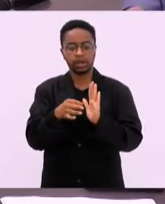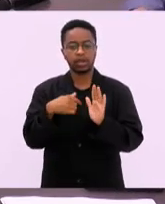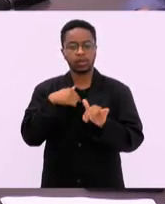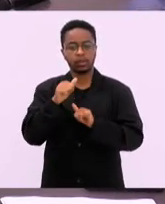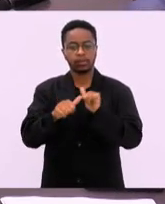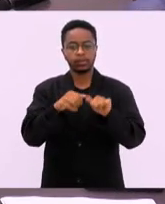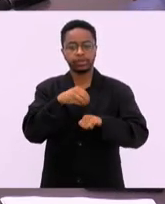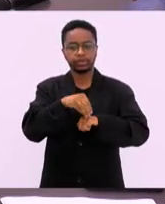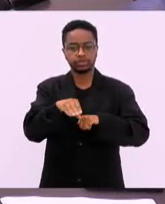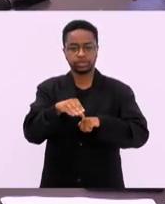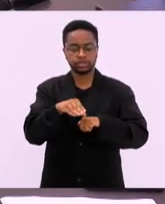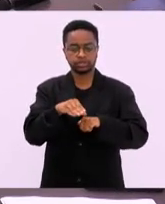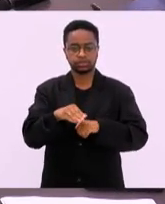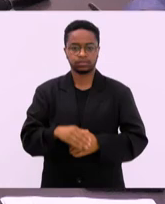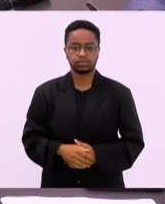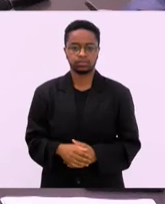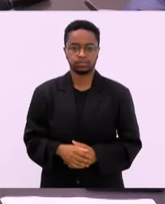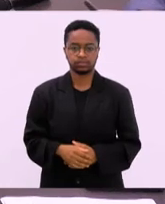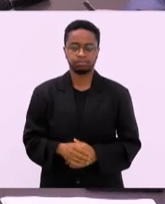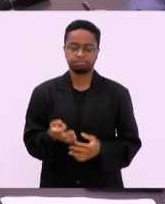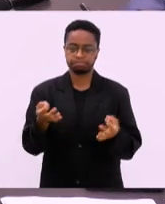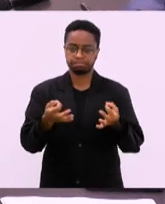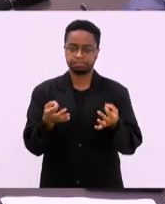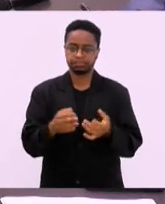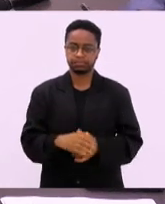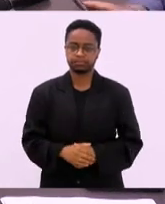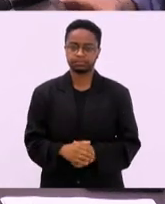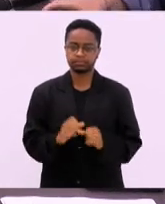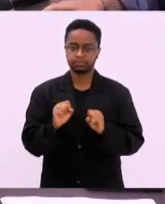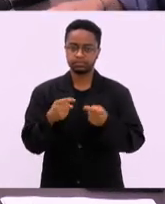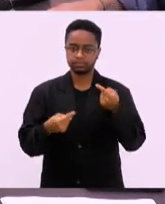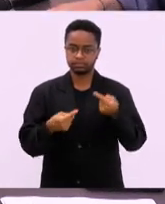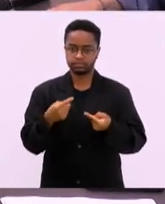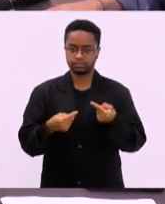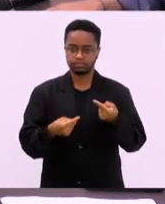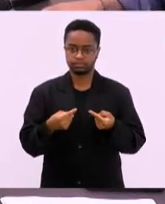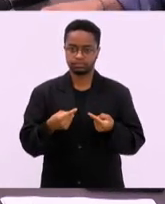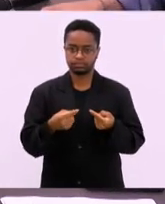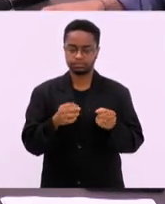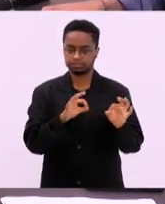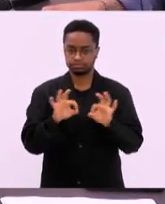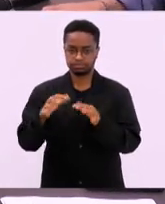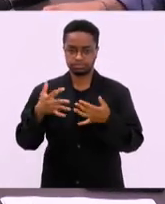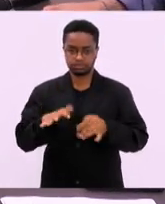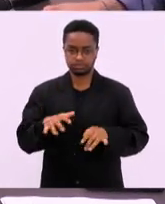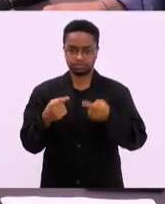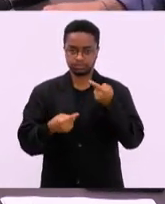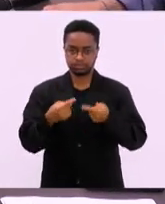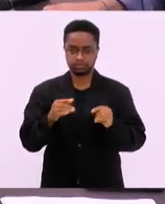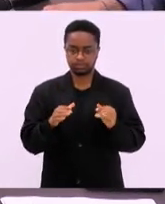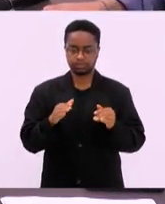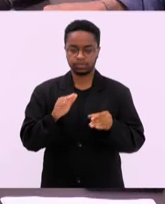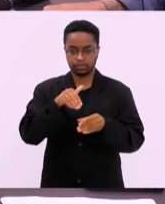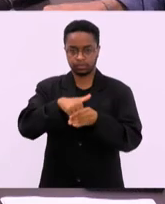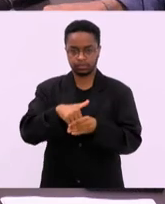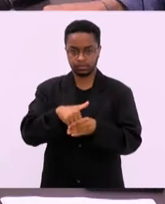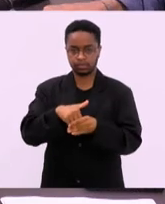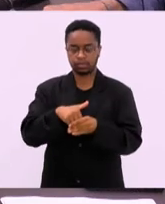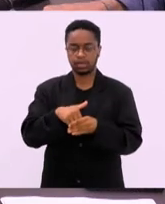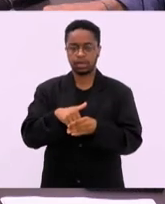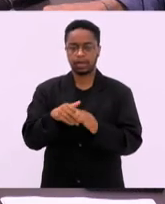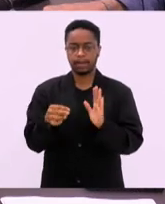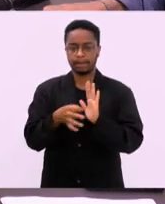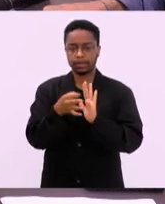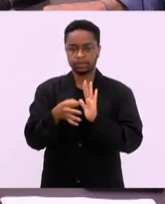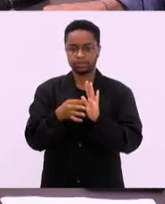transformar em indicação. Perfeito. Em discussão. Não havendo quem queira discutir, em votação, parecer retificado do